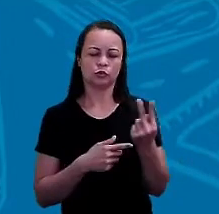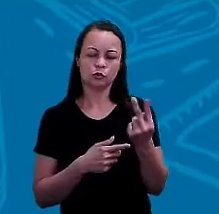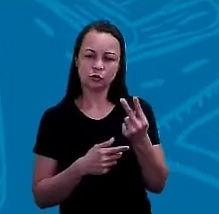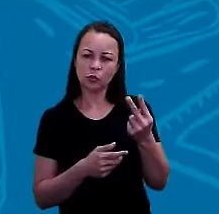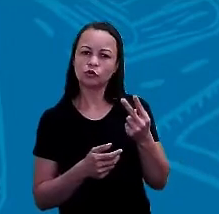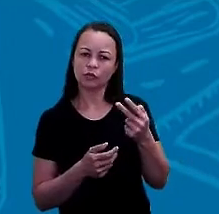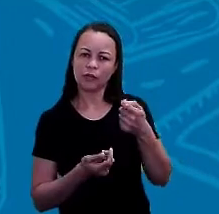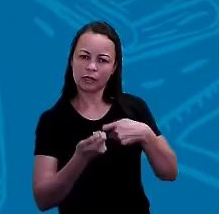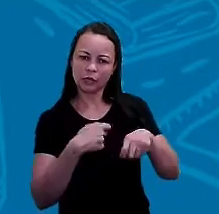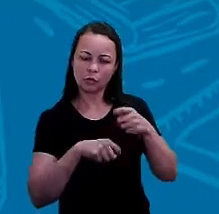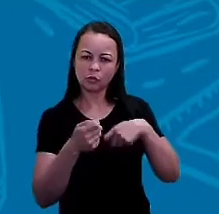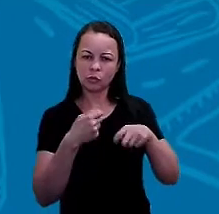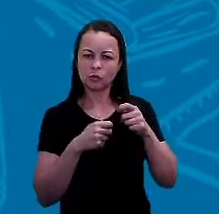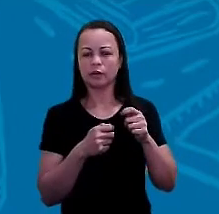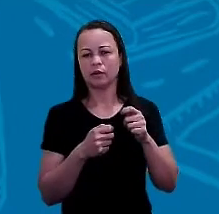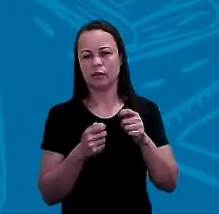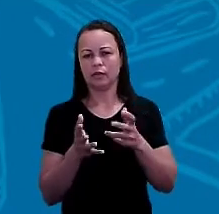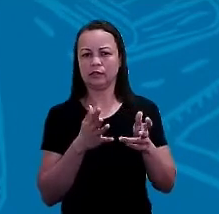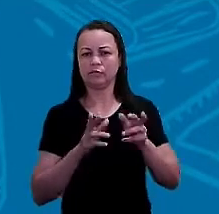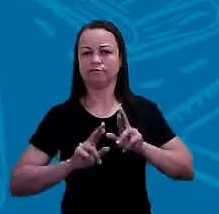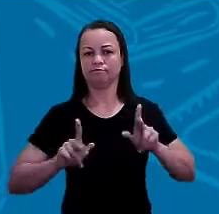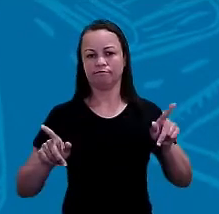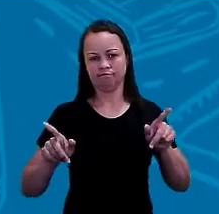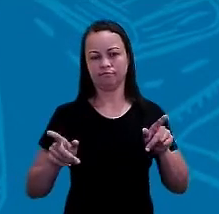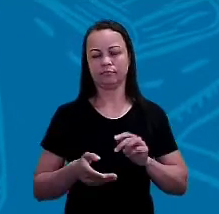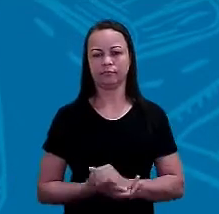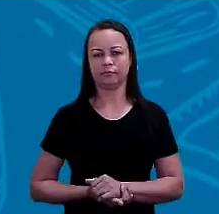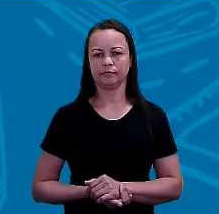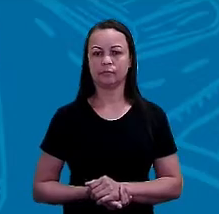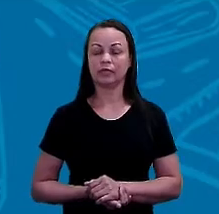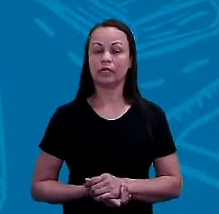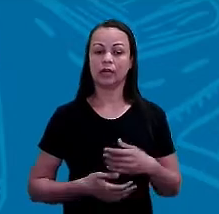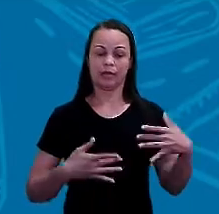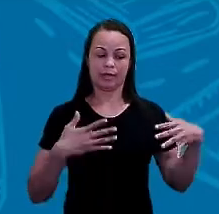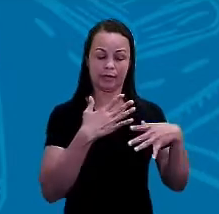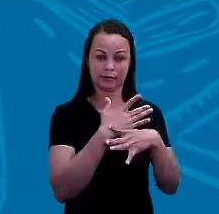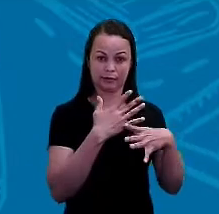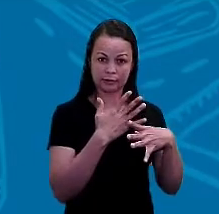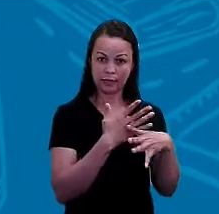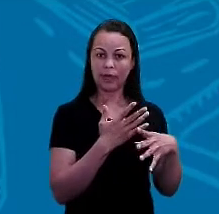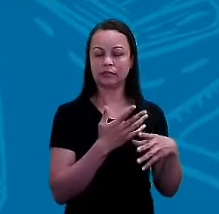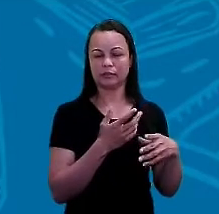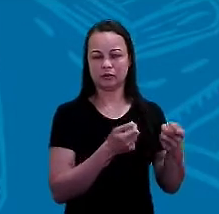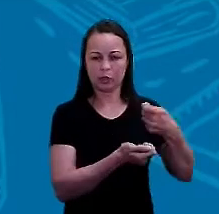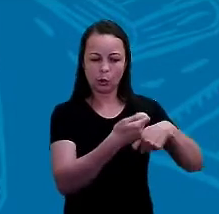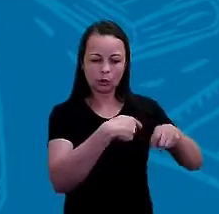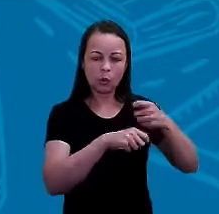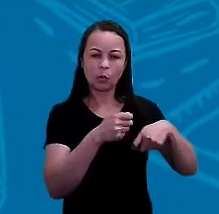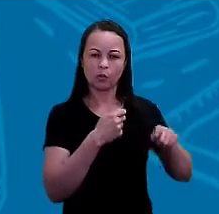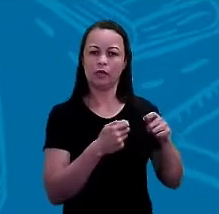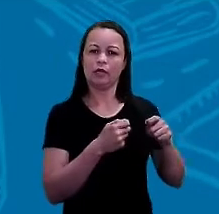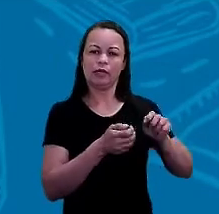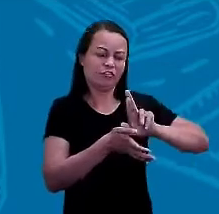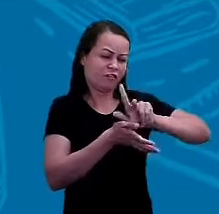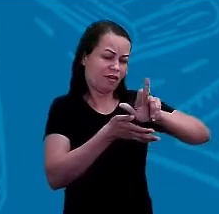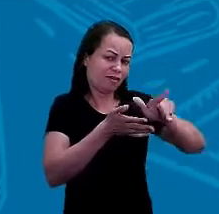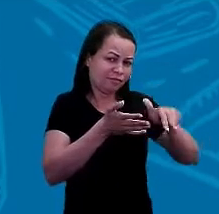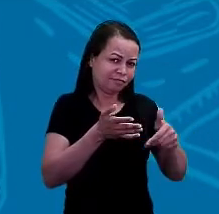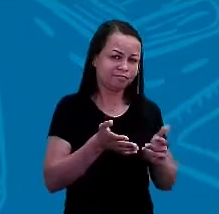lugares, desculpe, são diferentes. Enquanto a cidade, eu vou ter uma atividade econômica